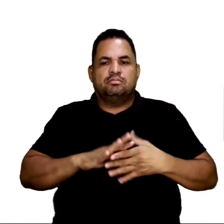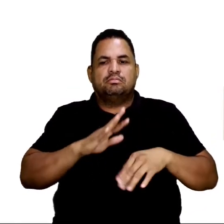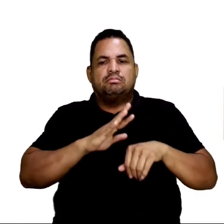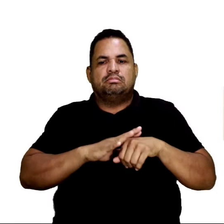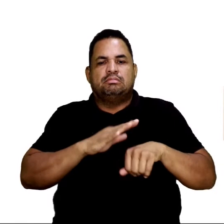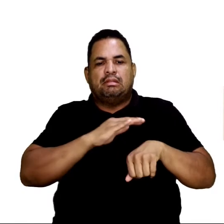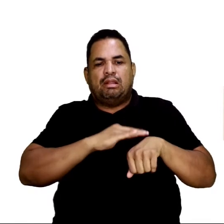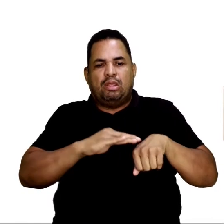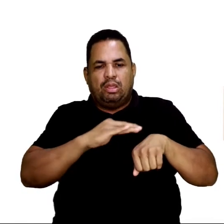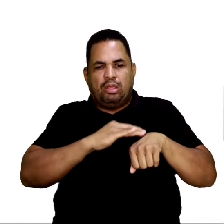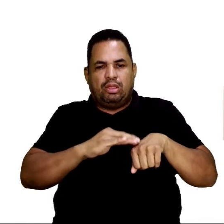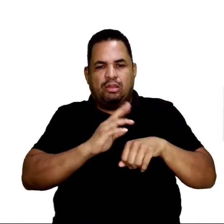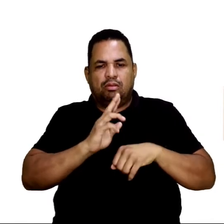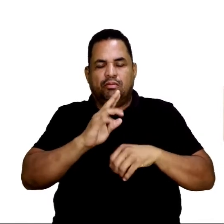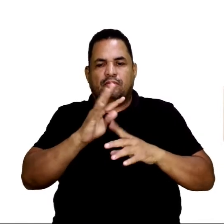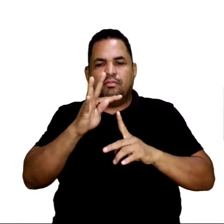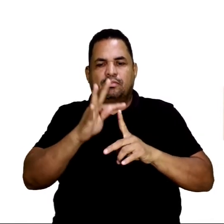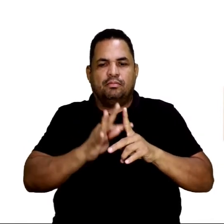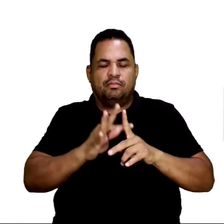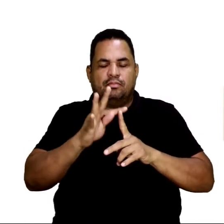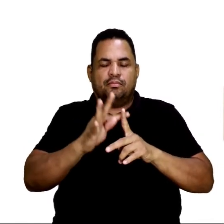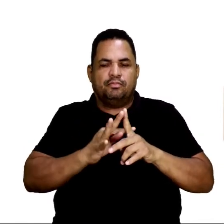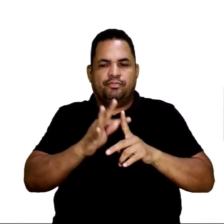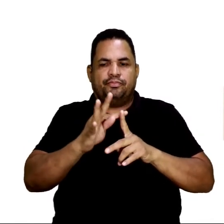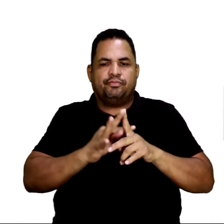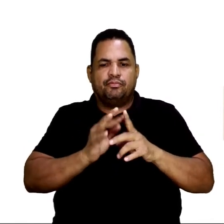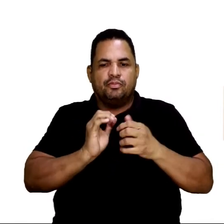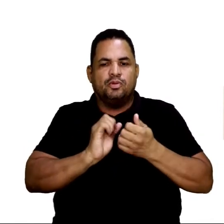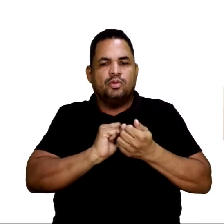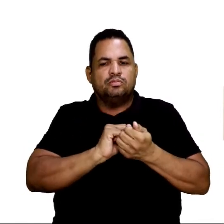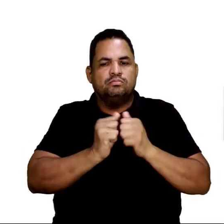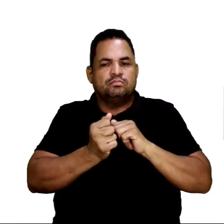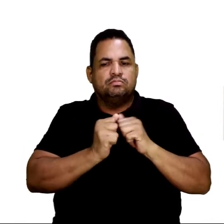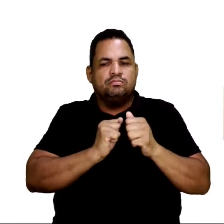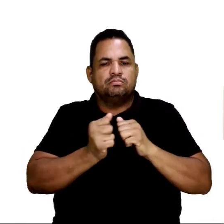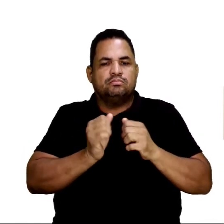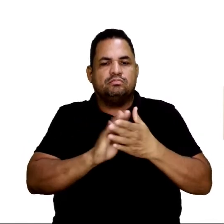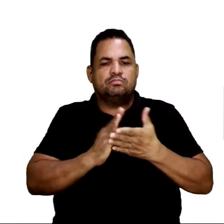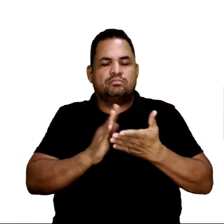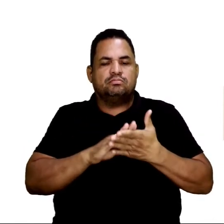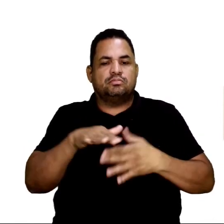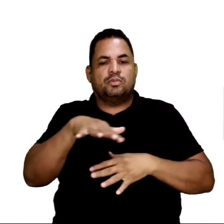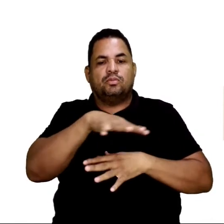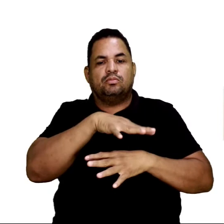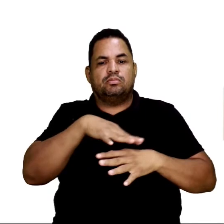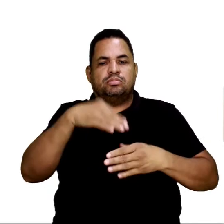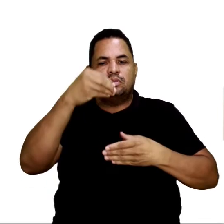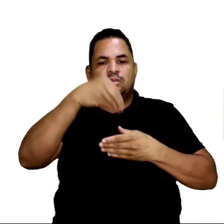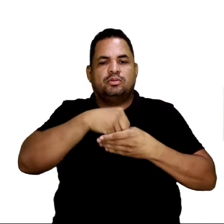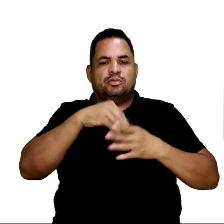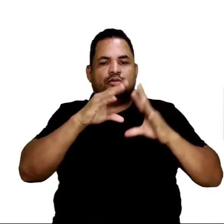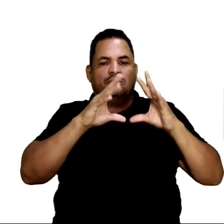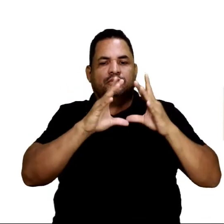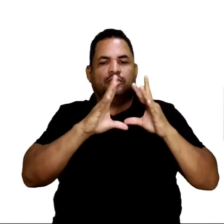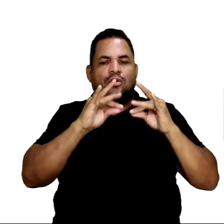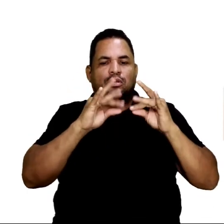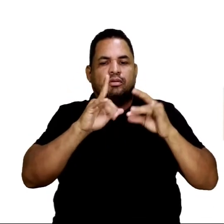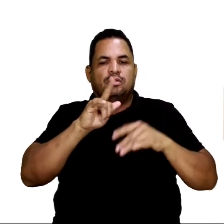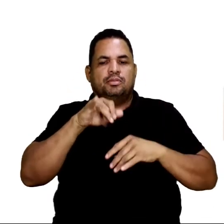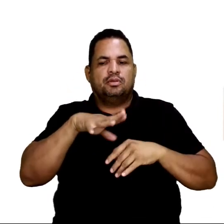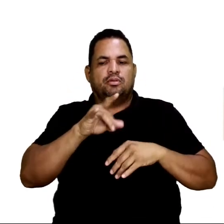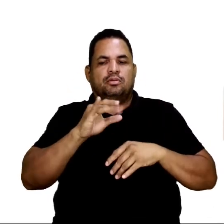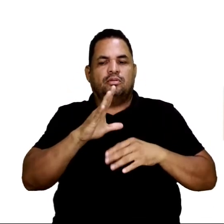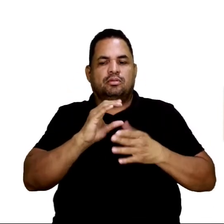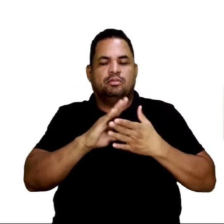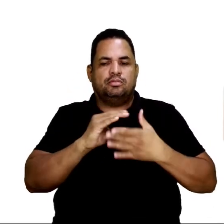lesões. E também manter a temperatura regularizada enquanto ele está imerso no líquido amniótico. Lembra que é